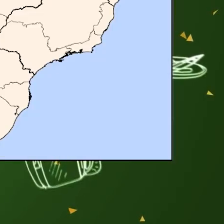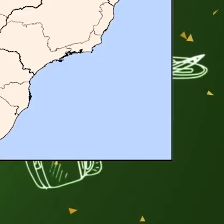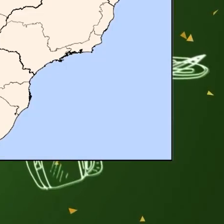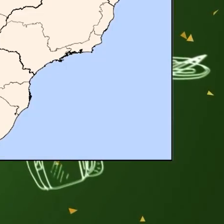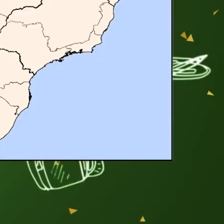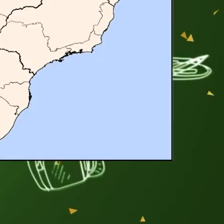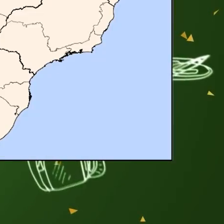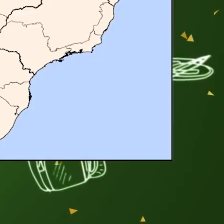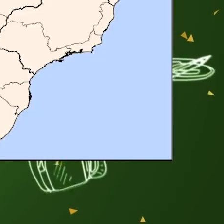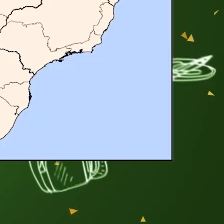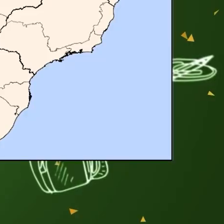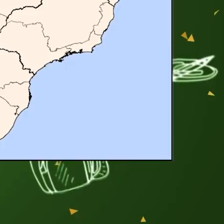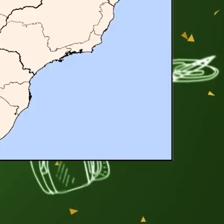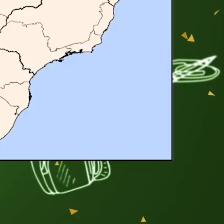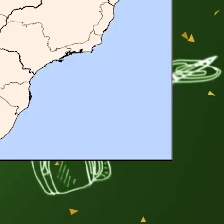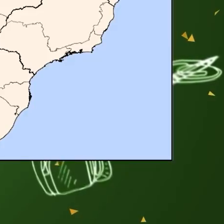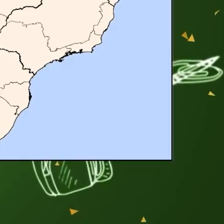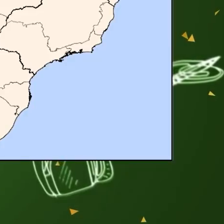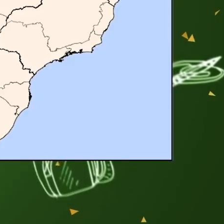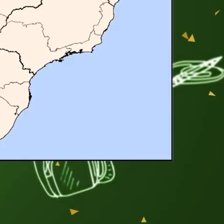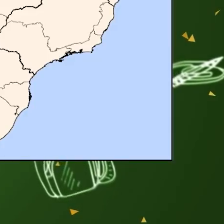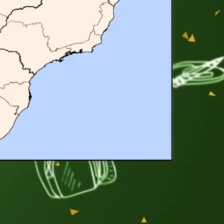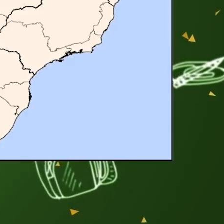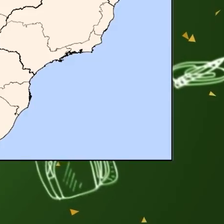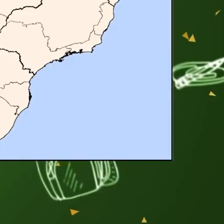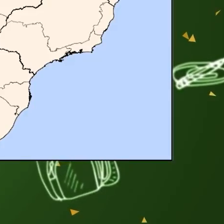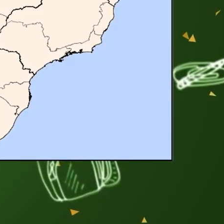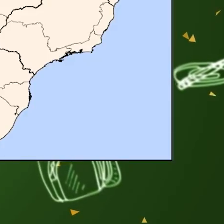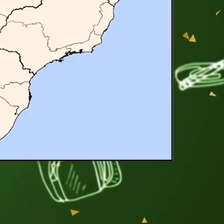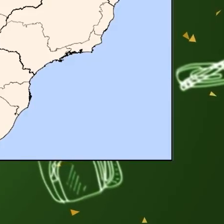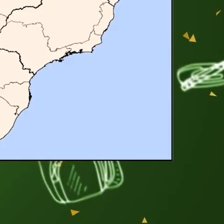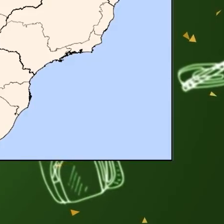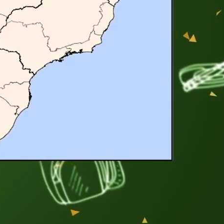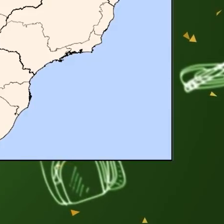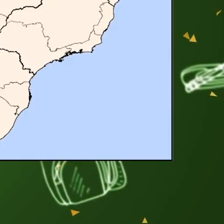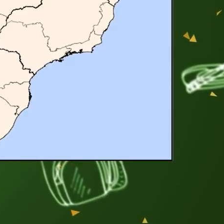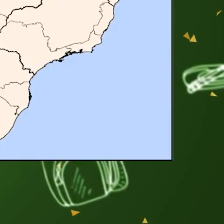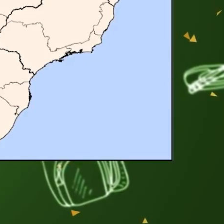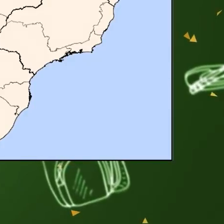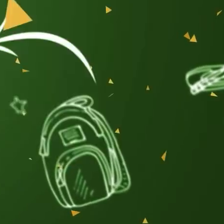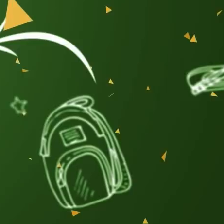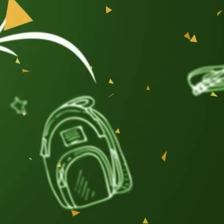Federal. Essa região bem pequena no mapa.